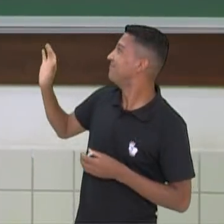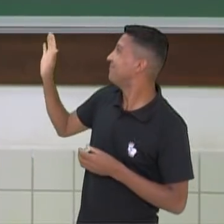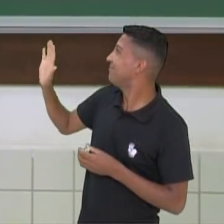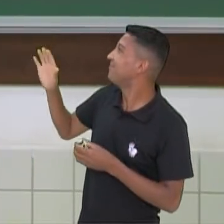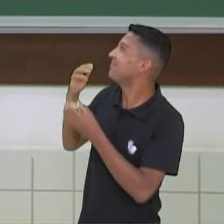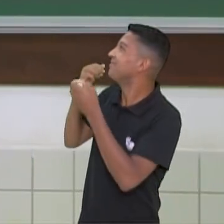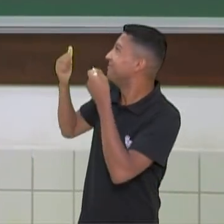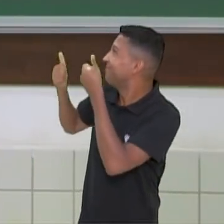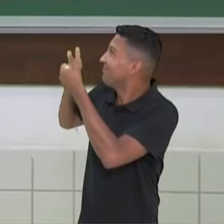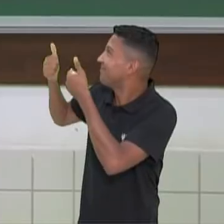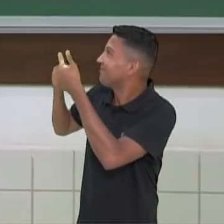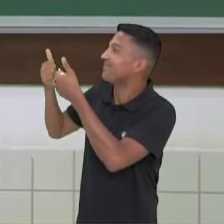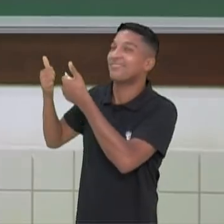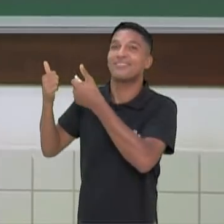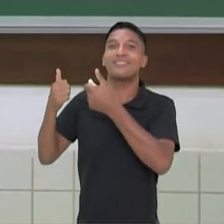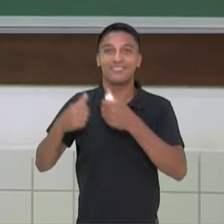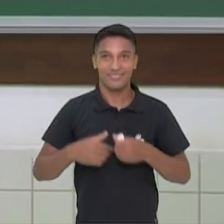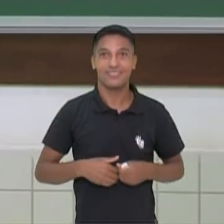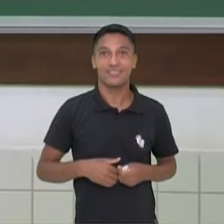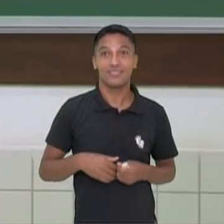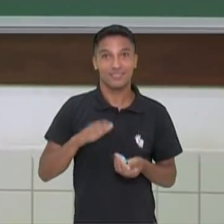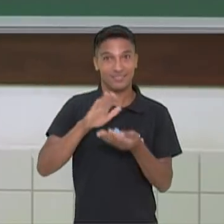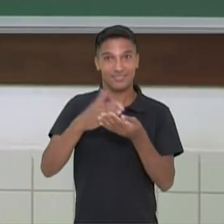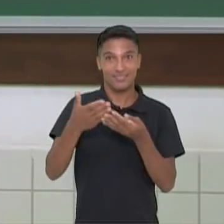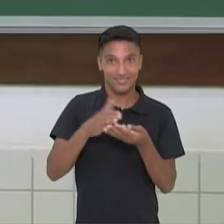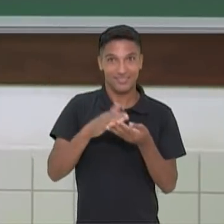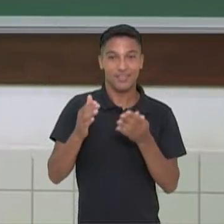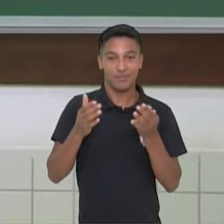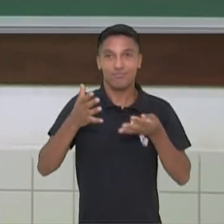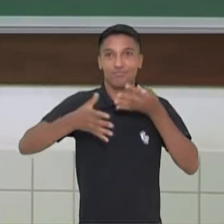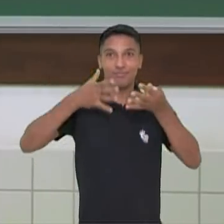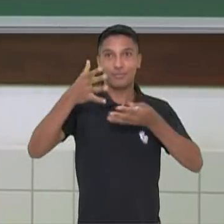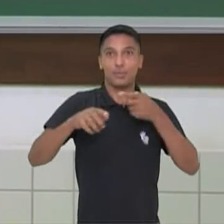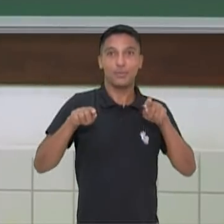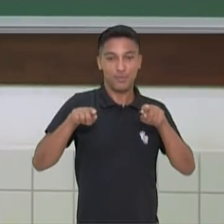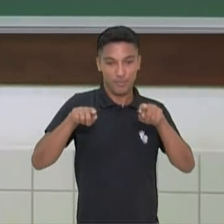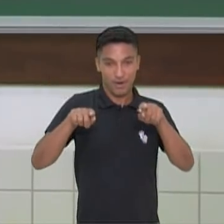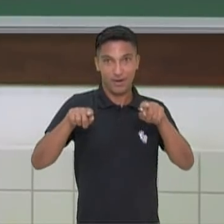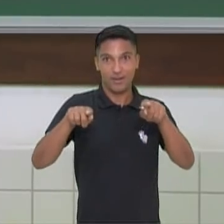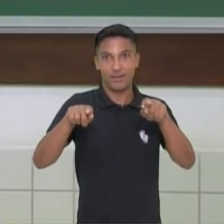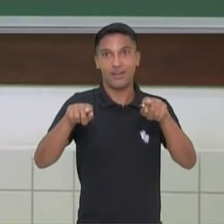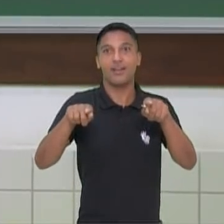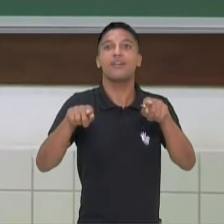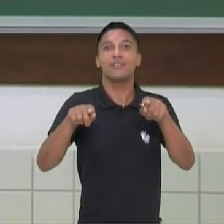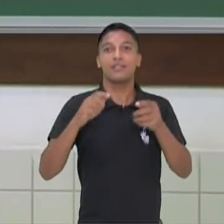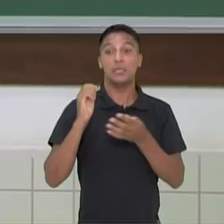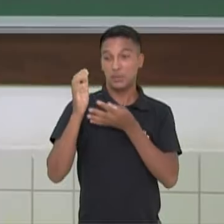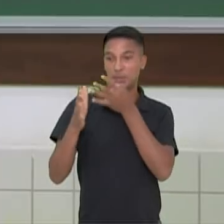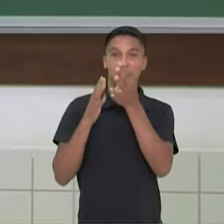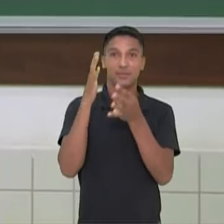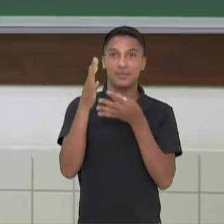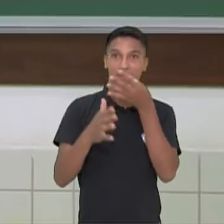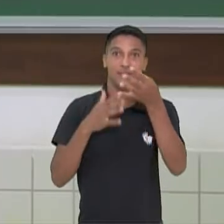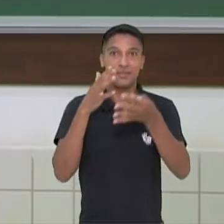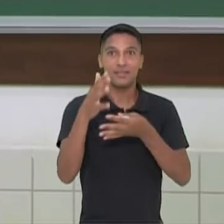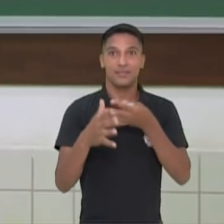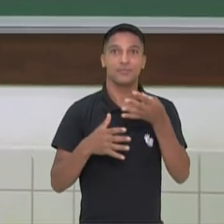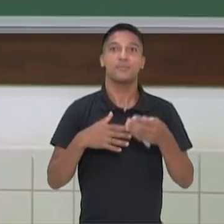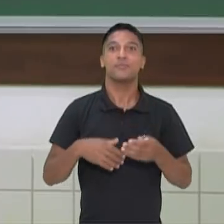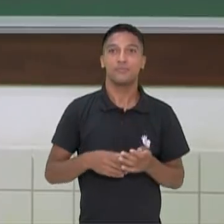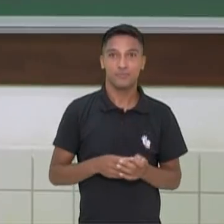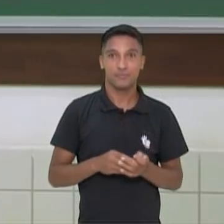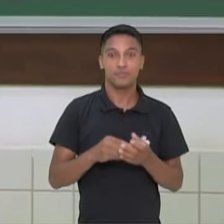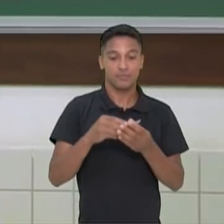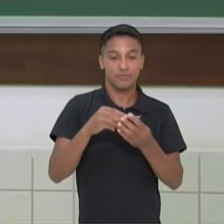Tudo bom, Isaías? Isaías que nos acompanha hoje na nossa aula, interpretando a nossa aula em Libras. Não